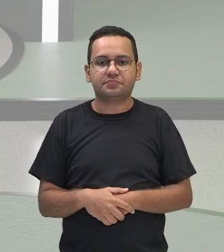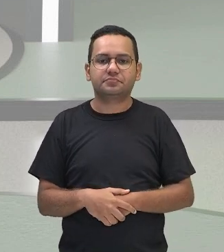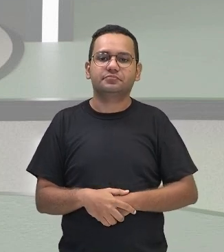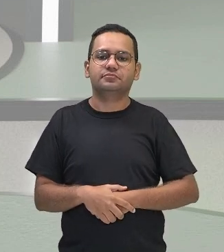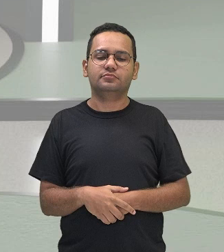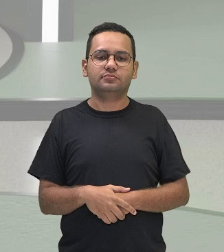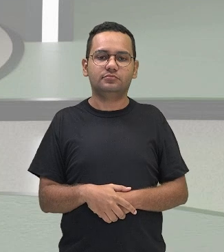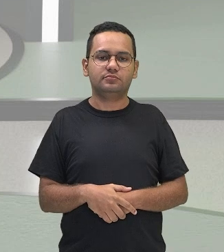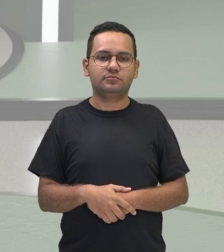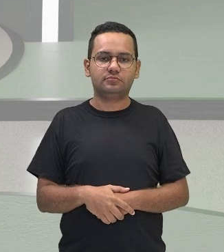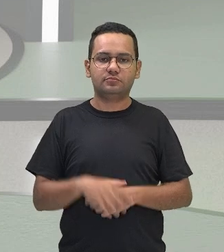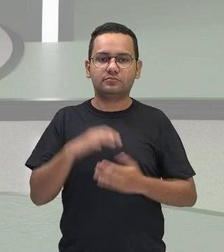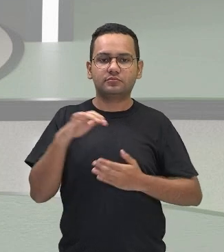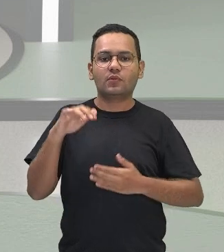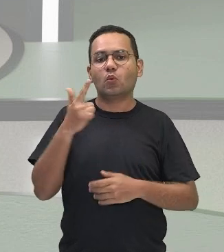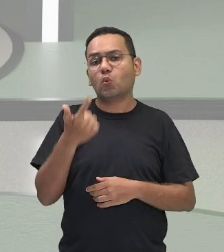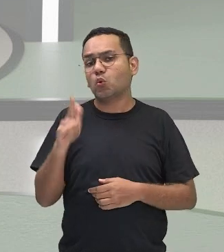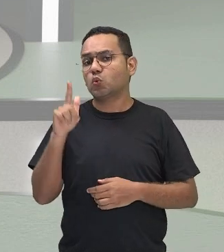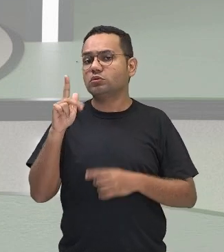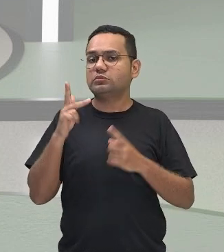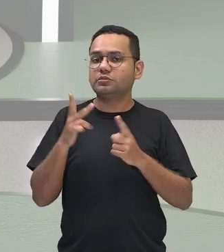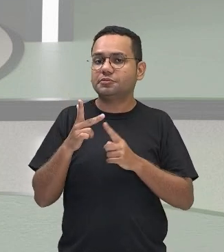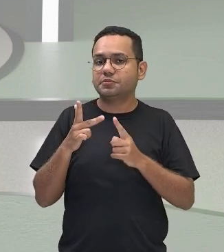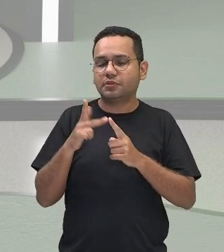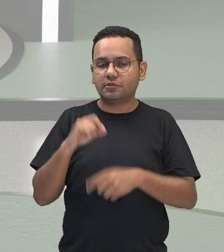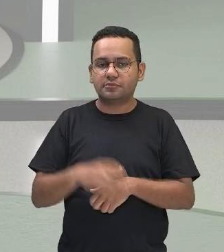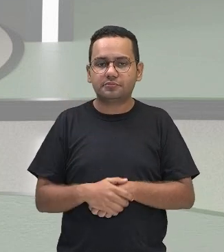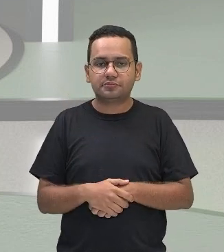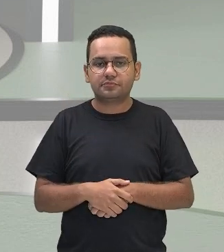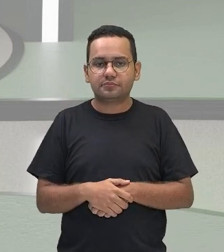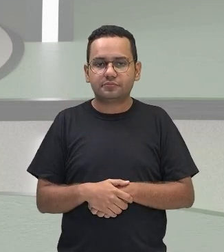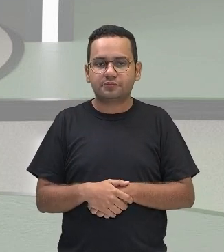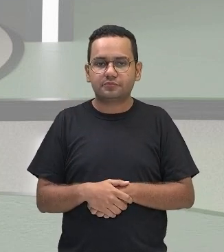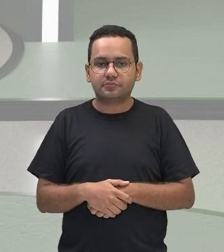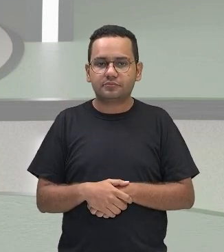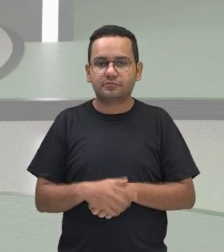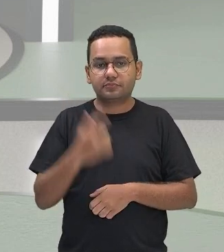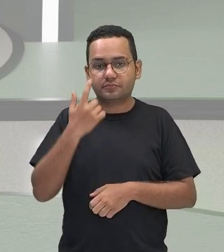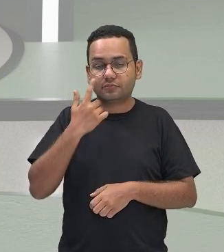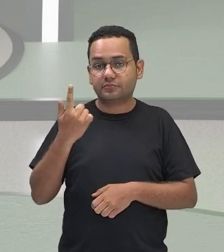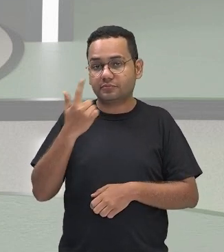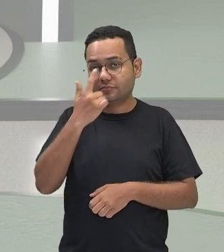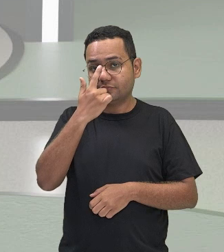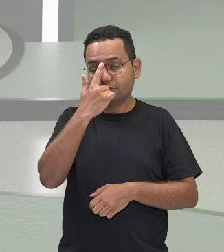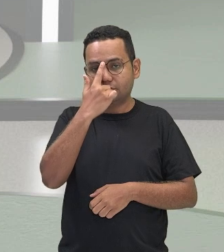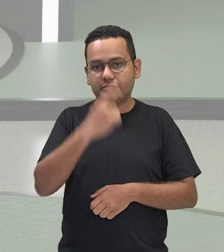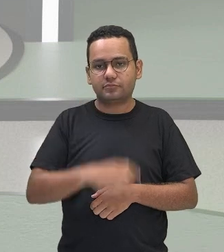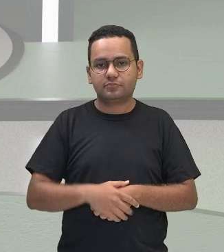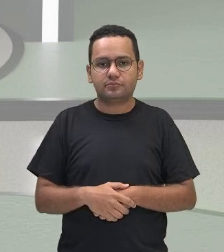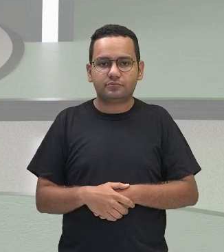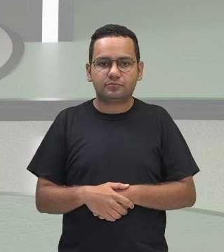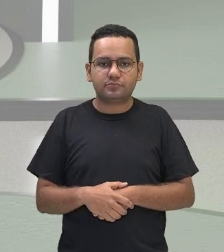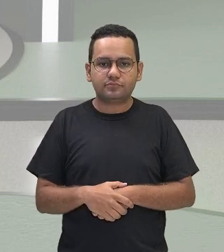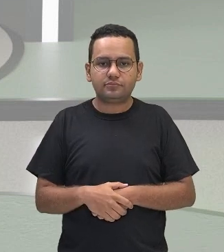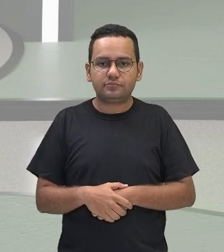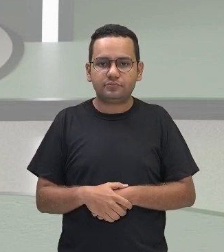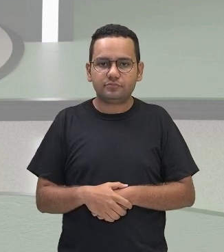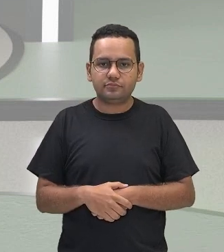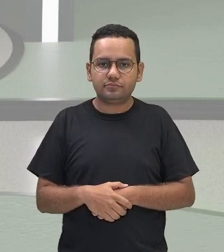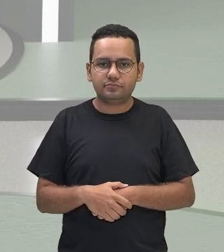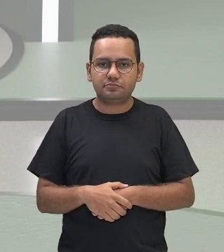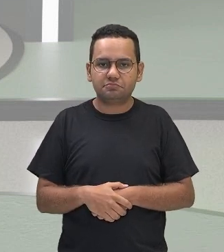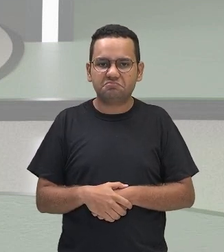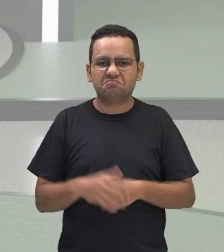Outro método também de barreira são as esponjas contraceptivas. Certo? Está aí um desenho desse tipo, não é